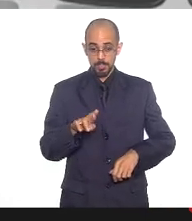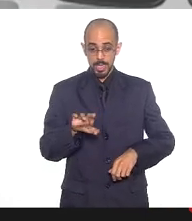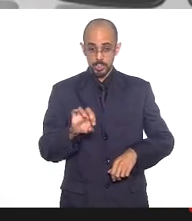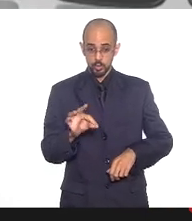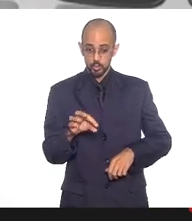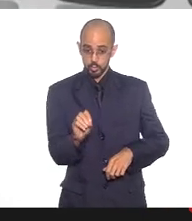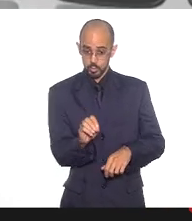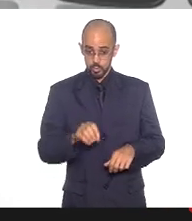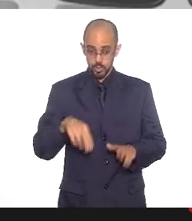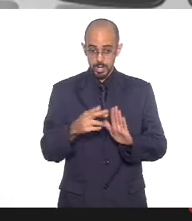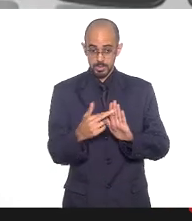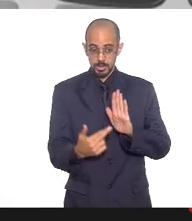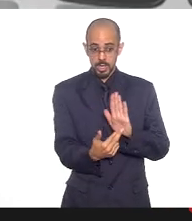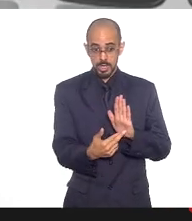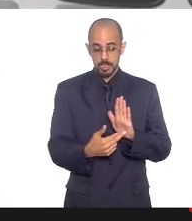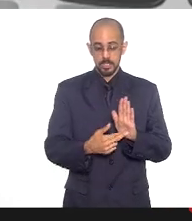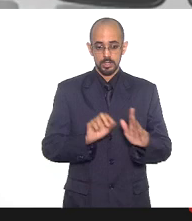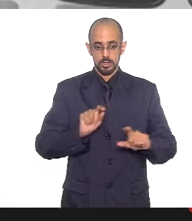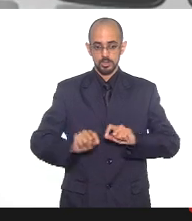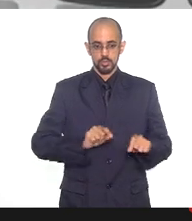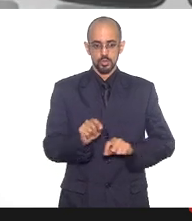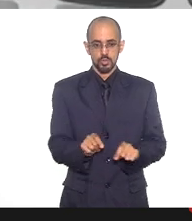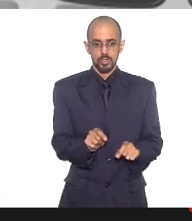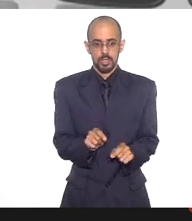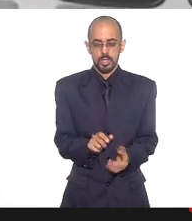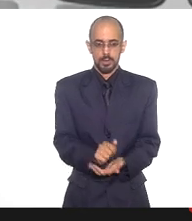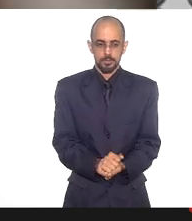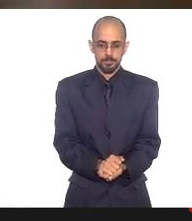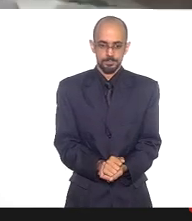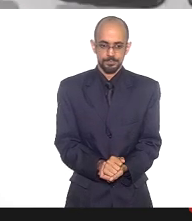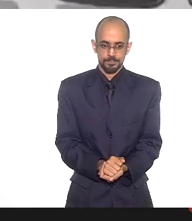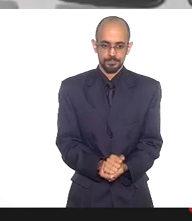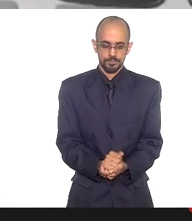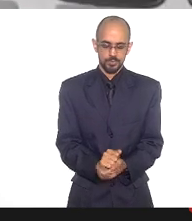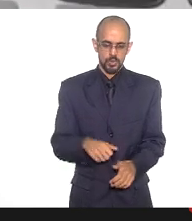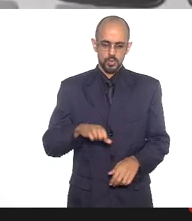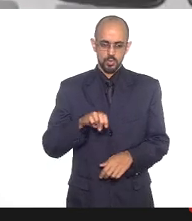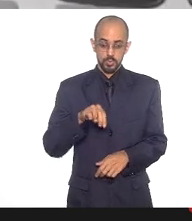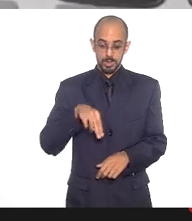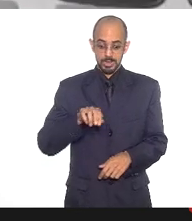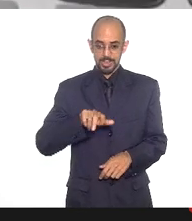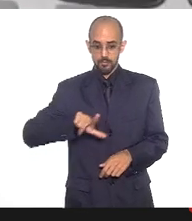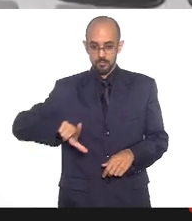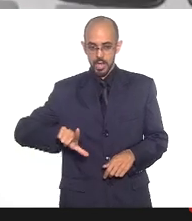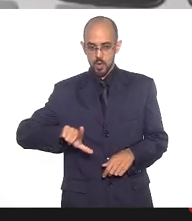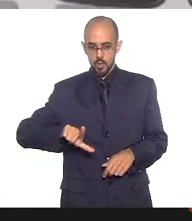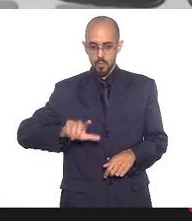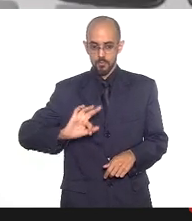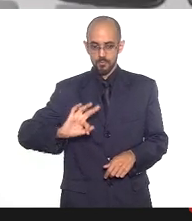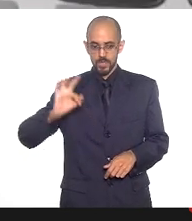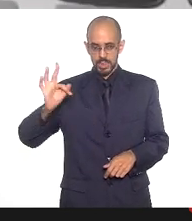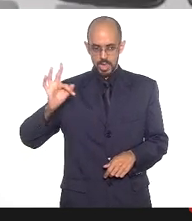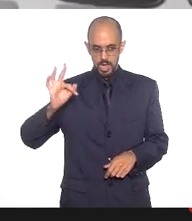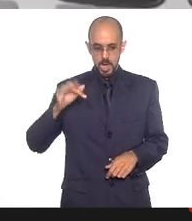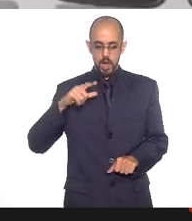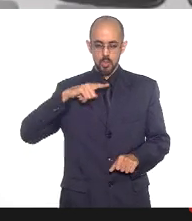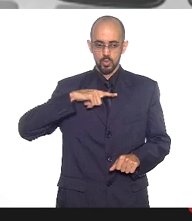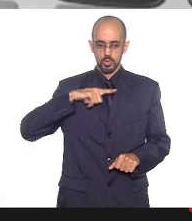regras do Repetro é que, no nível federal, definiram